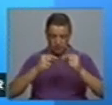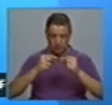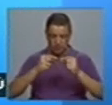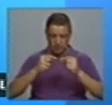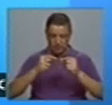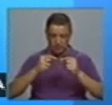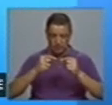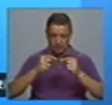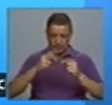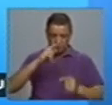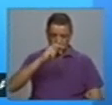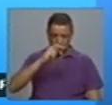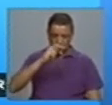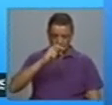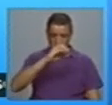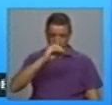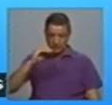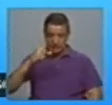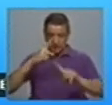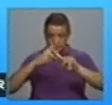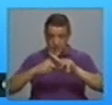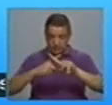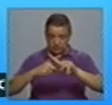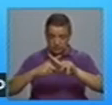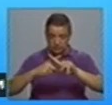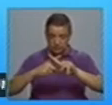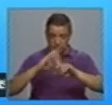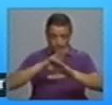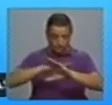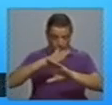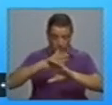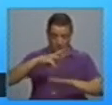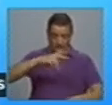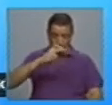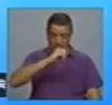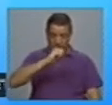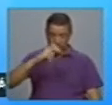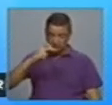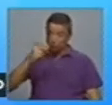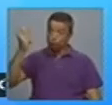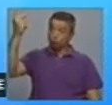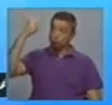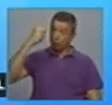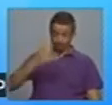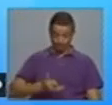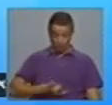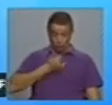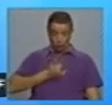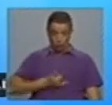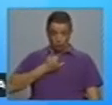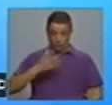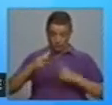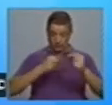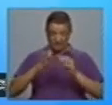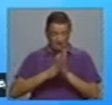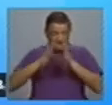inicial de cerca de 300 vezes a massa do nosso Sol. Ou seja, se nós já estávamos assustados no bom sentido com estrelas gigantes,